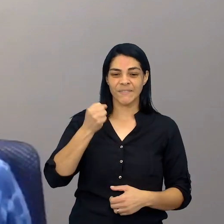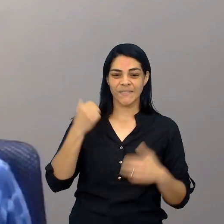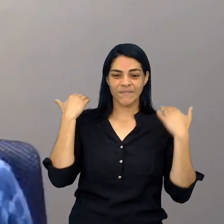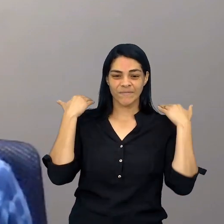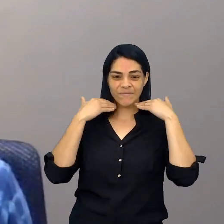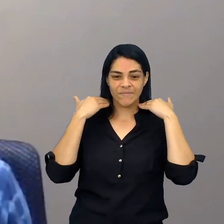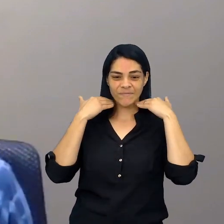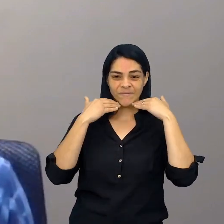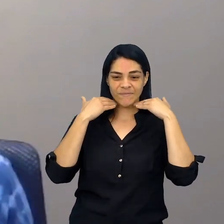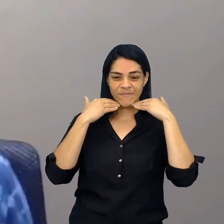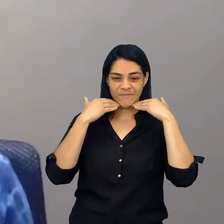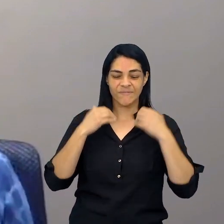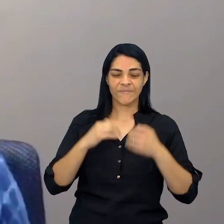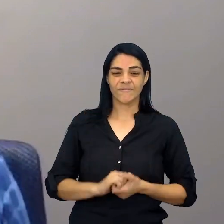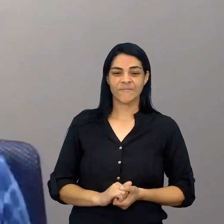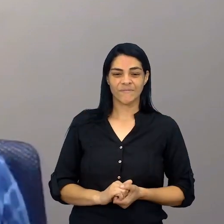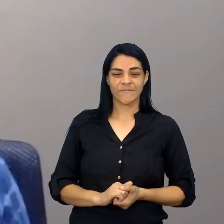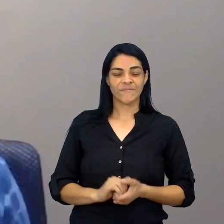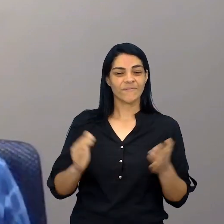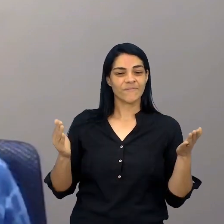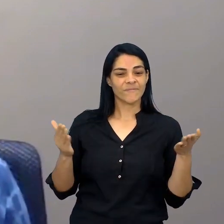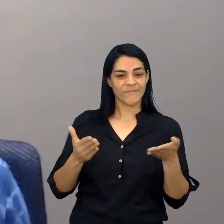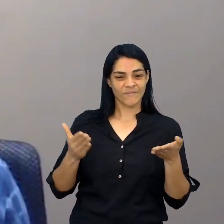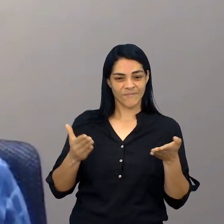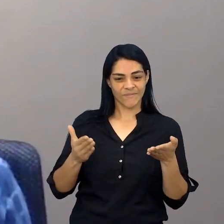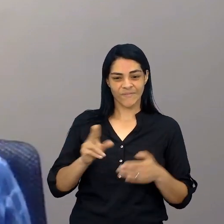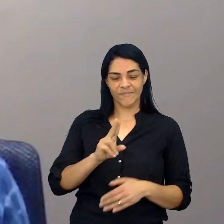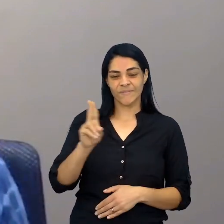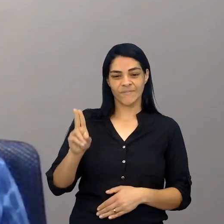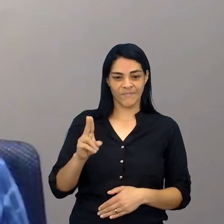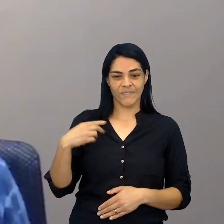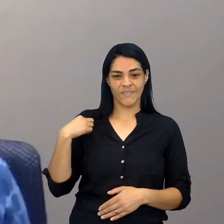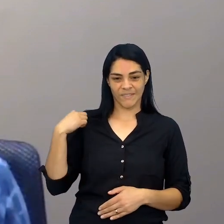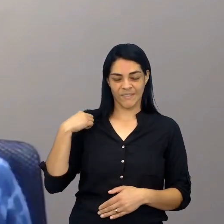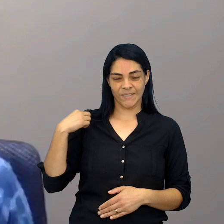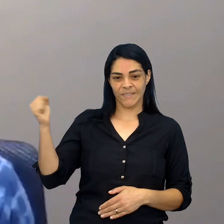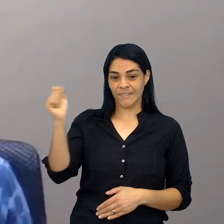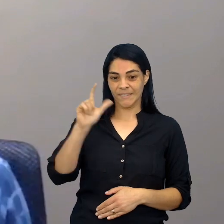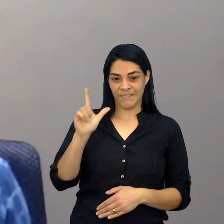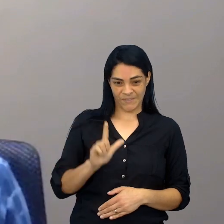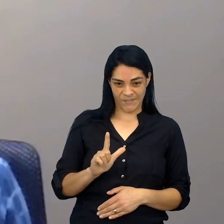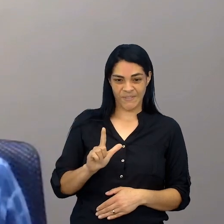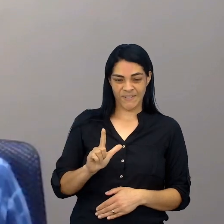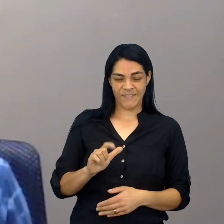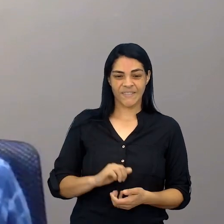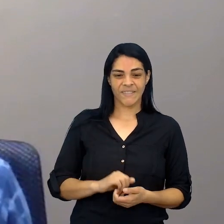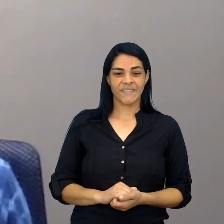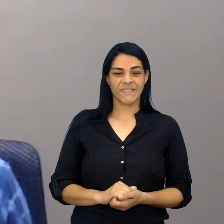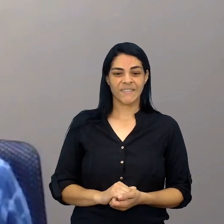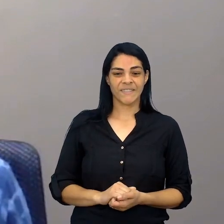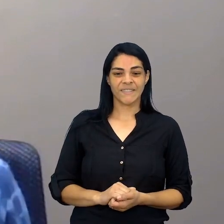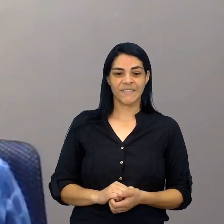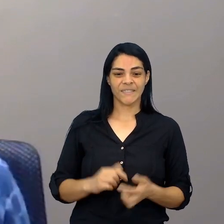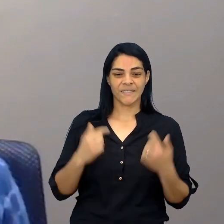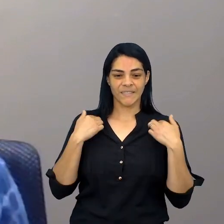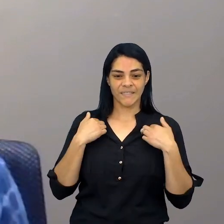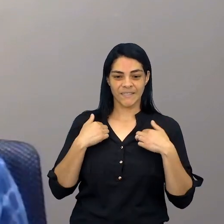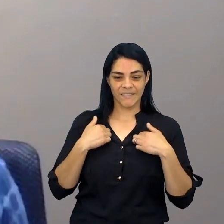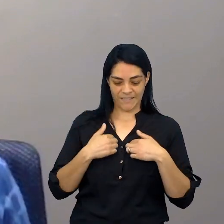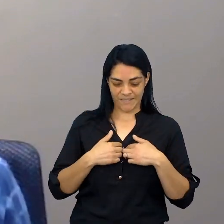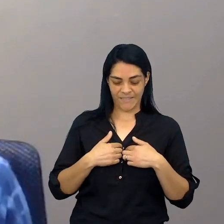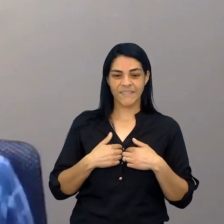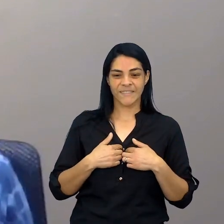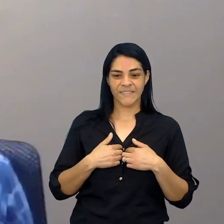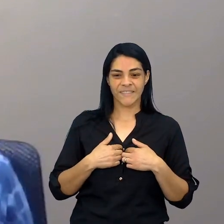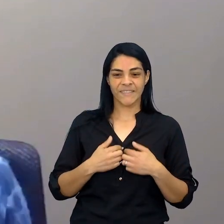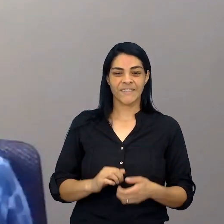altura do queixo. Hoje estou usando uma blusa azul com decote em